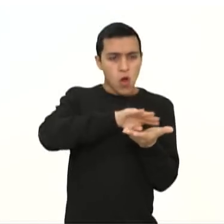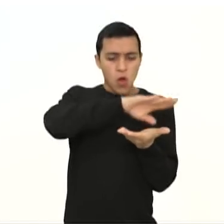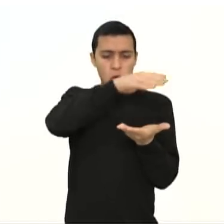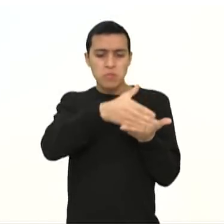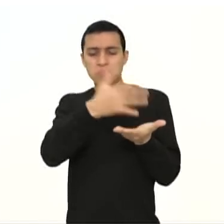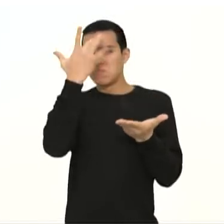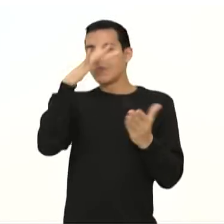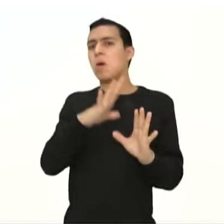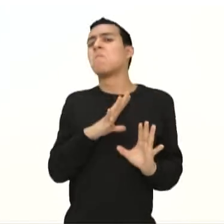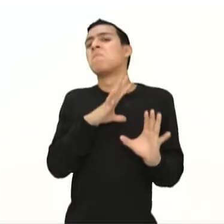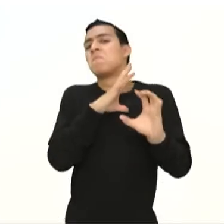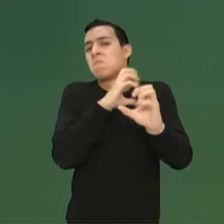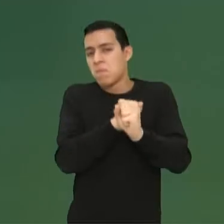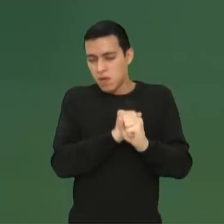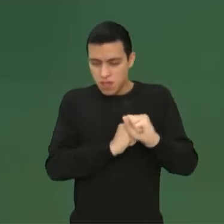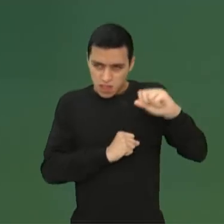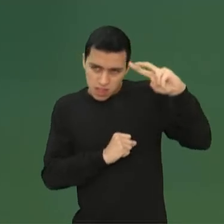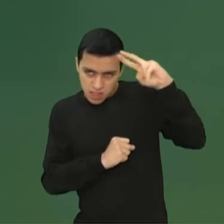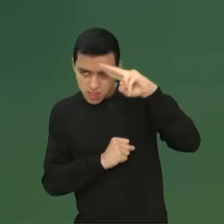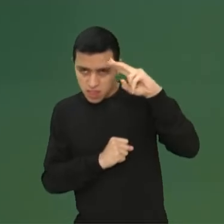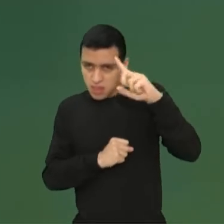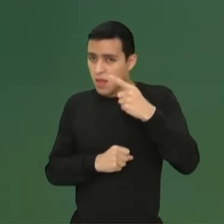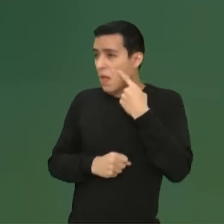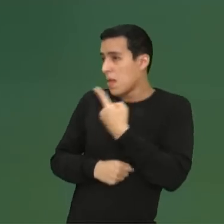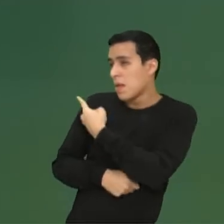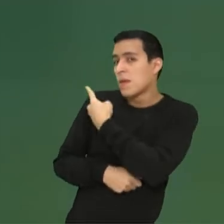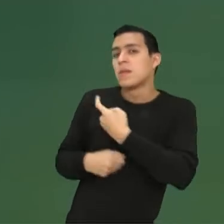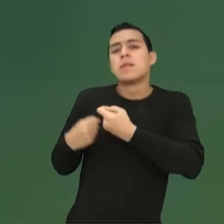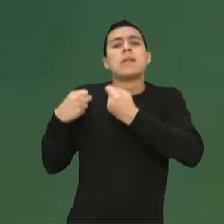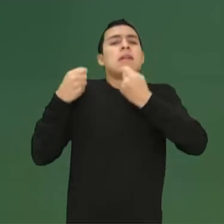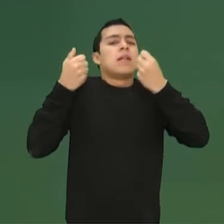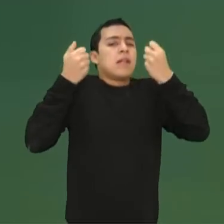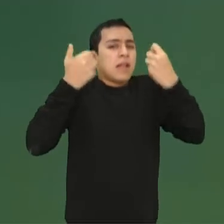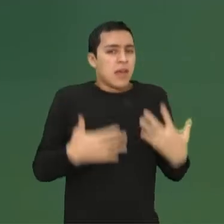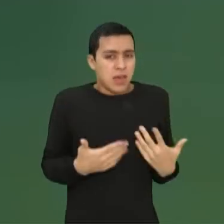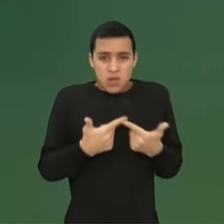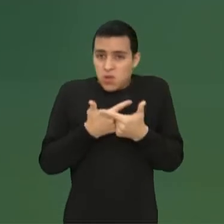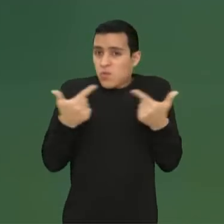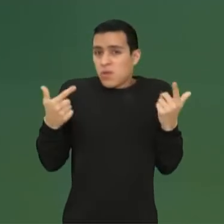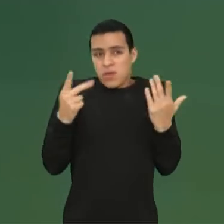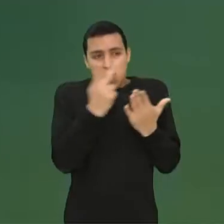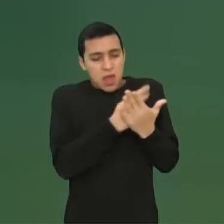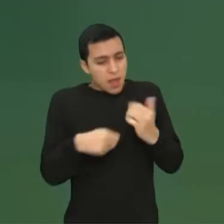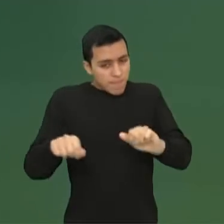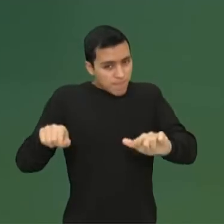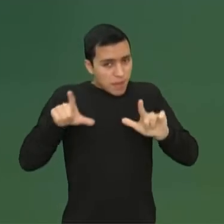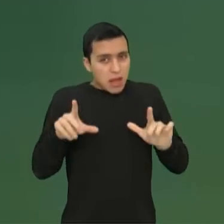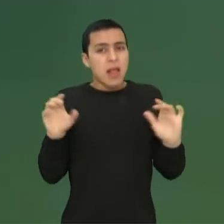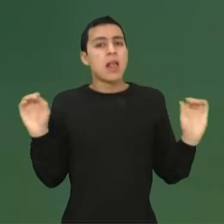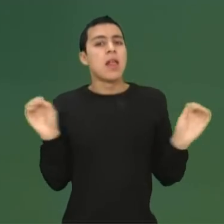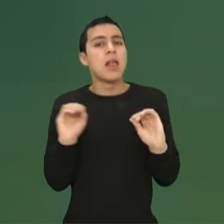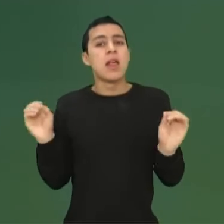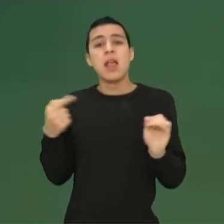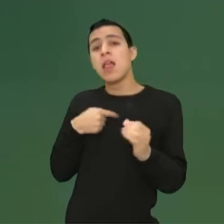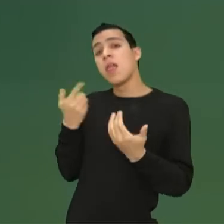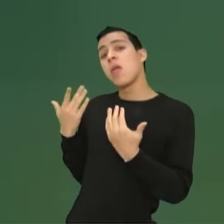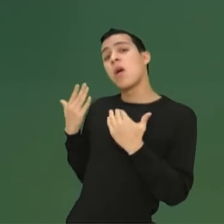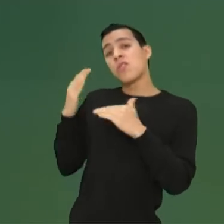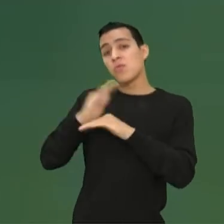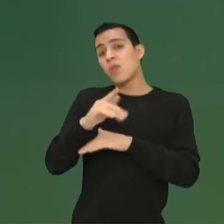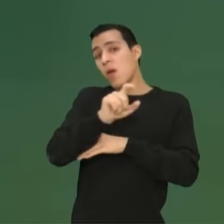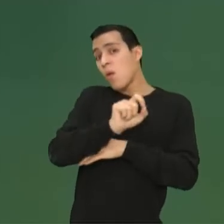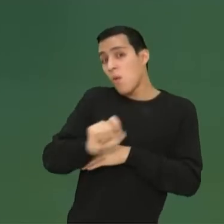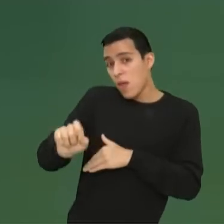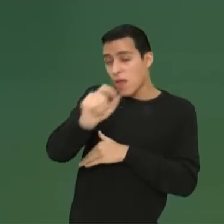quanto é. Lembram que quando eu apresentei esse exercício não tinha este desenho? Eu trouxe para ajudar no entendimento